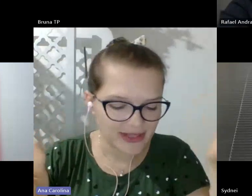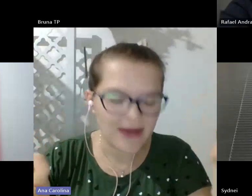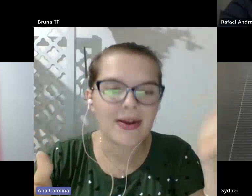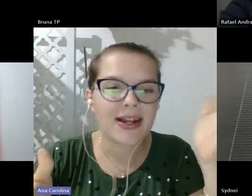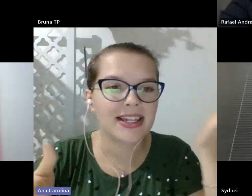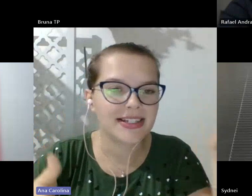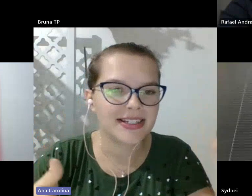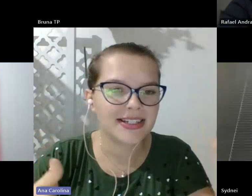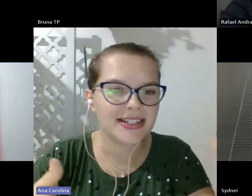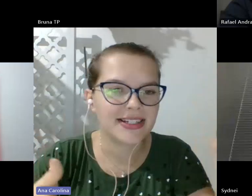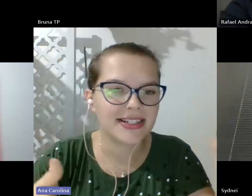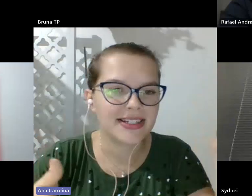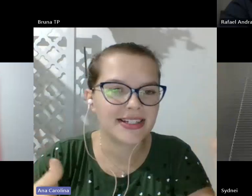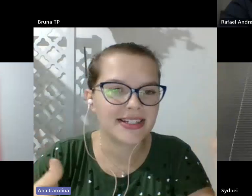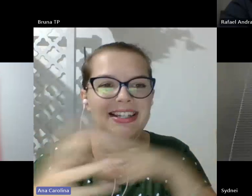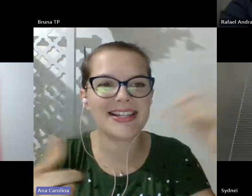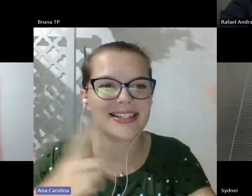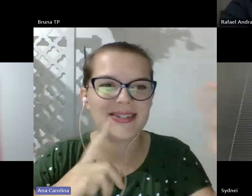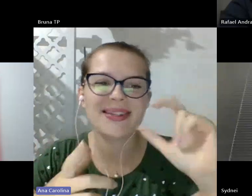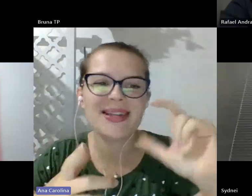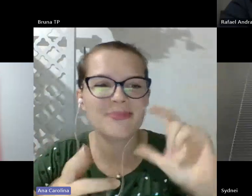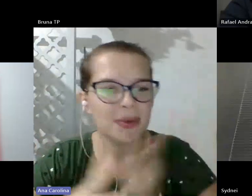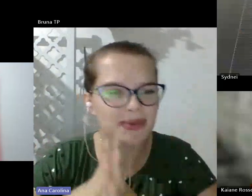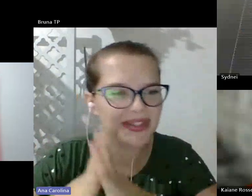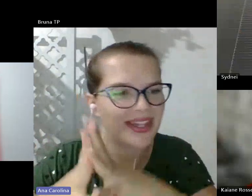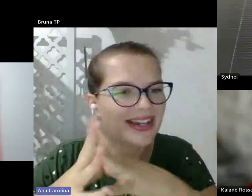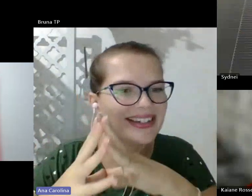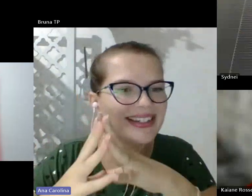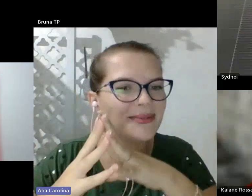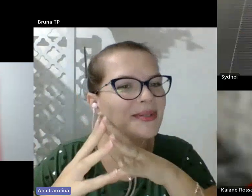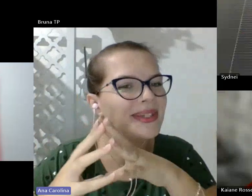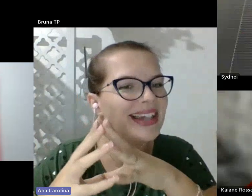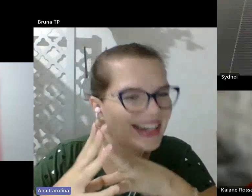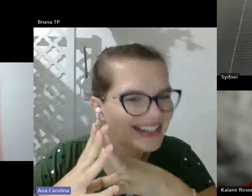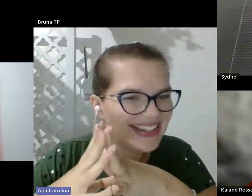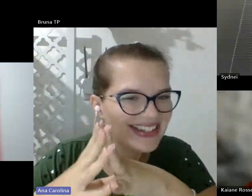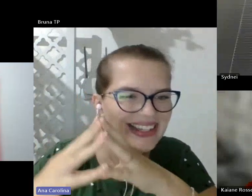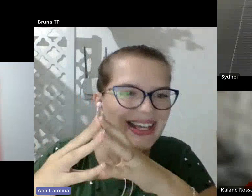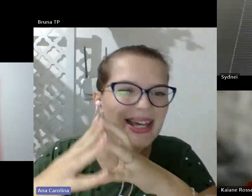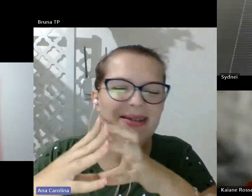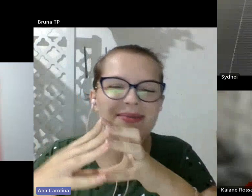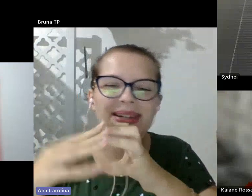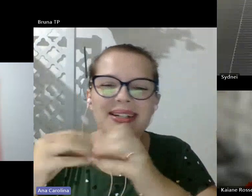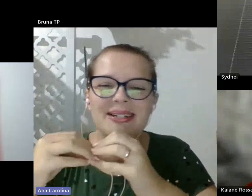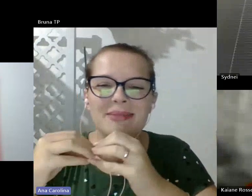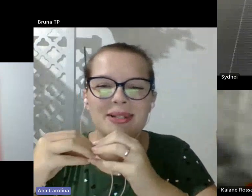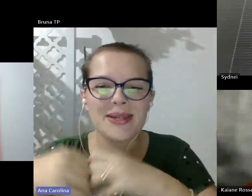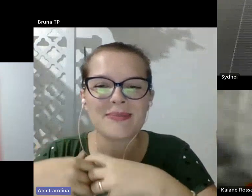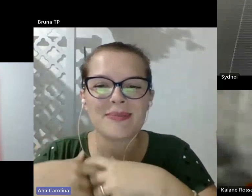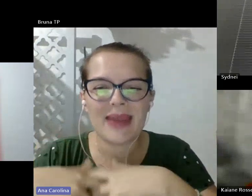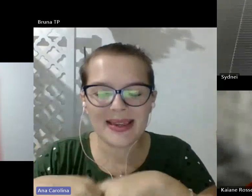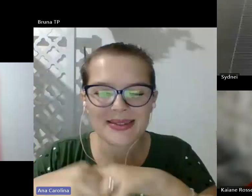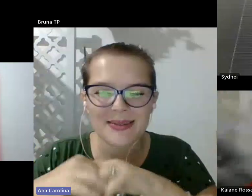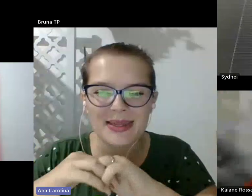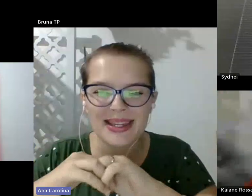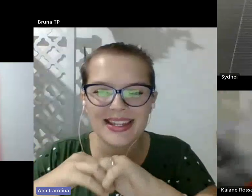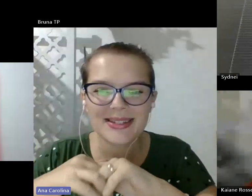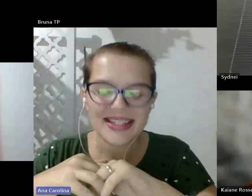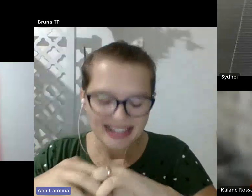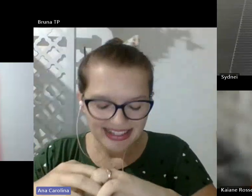em especial a Caiane, que fez a ligação aí, a ponte, tá? Caiane, muito obrigada pelo seu